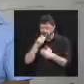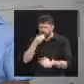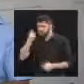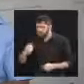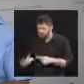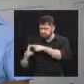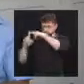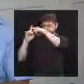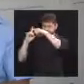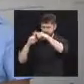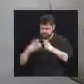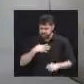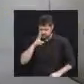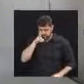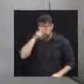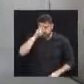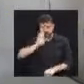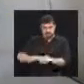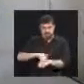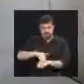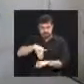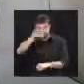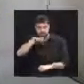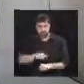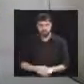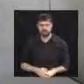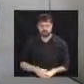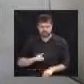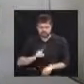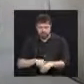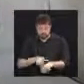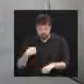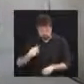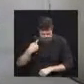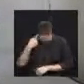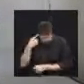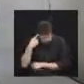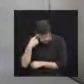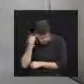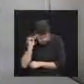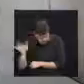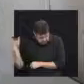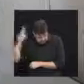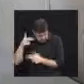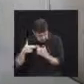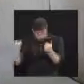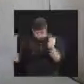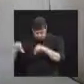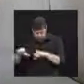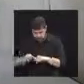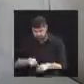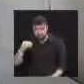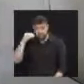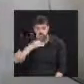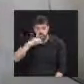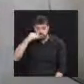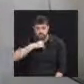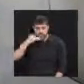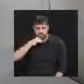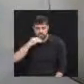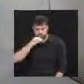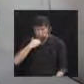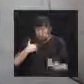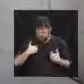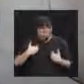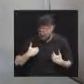positivamente, você se tonifica, tá? Quando você pensa em coisas negativas, você enfraquece.